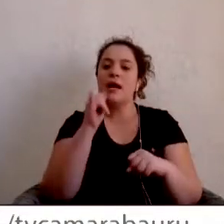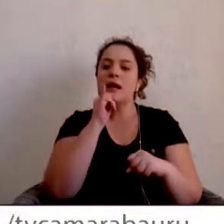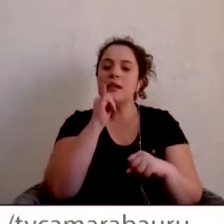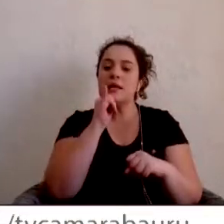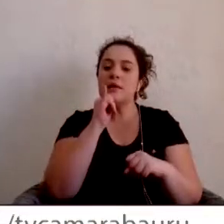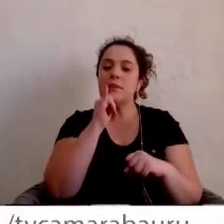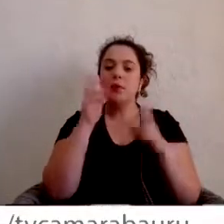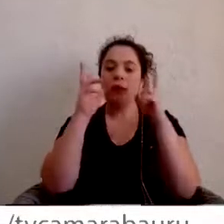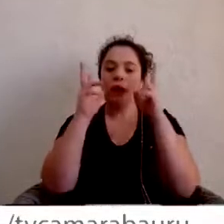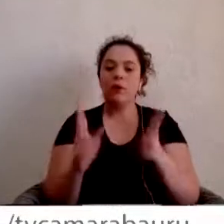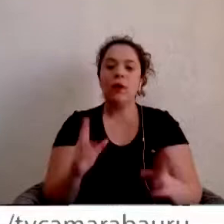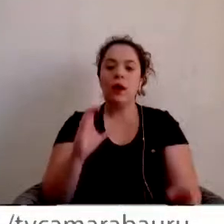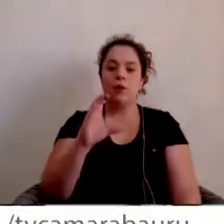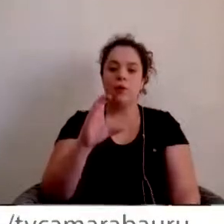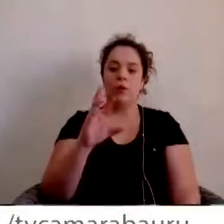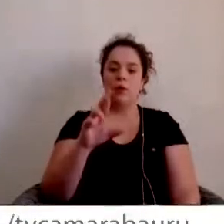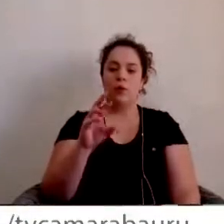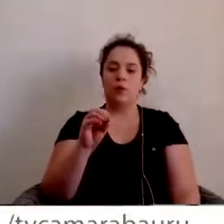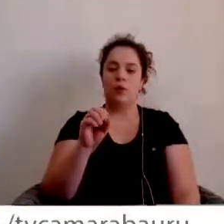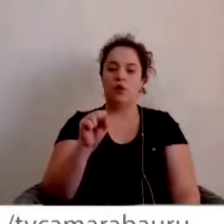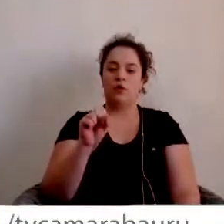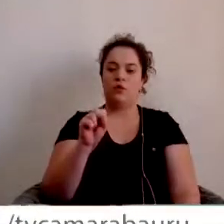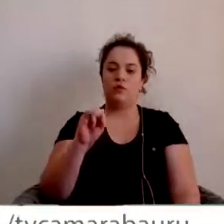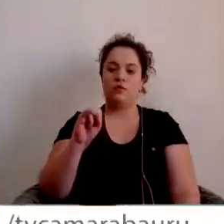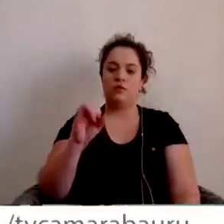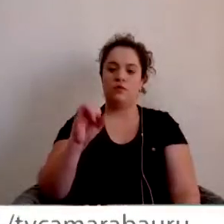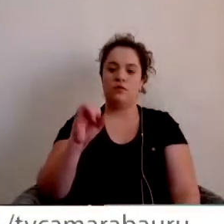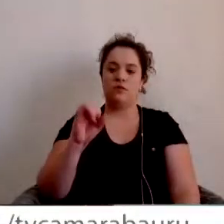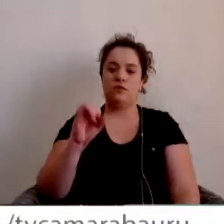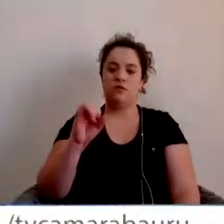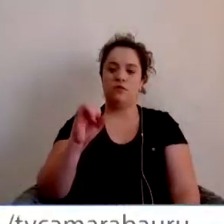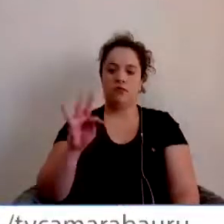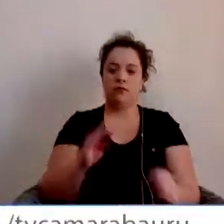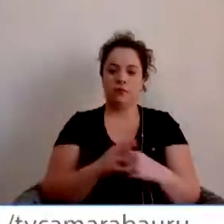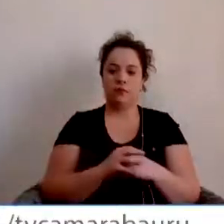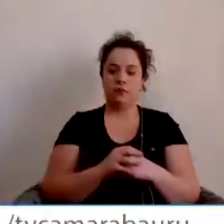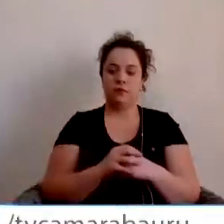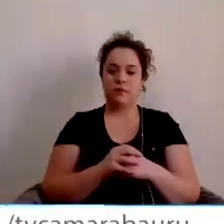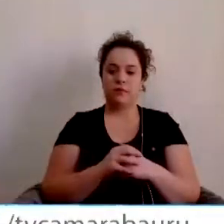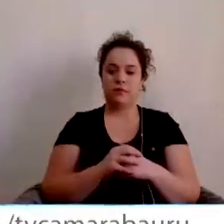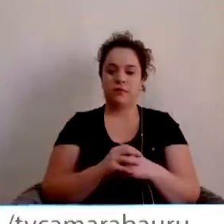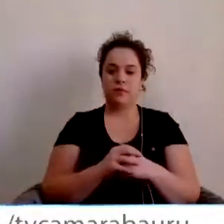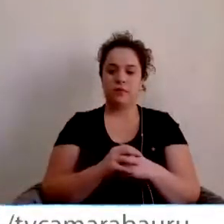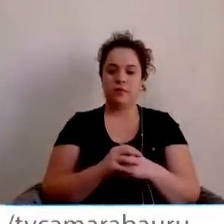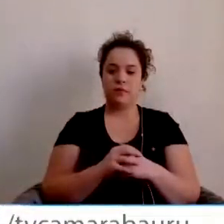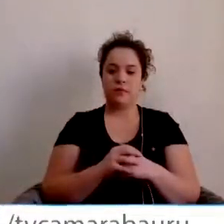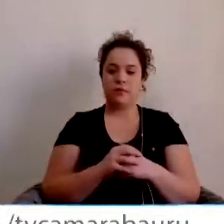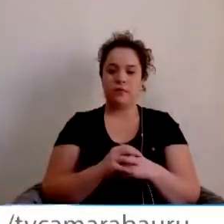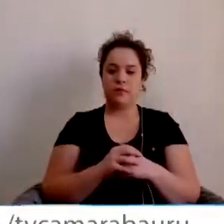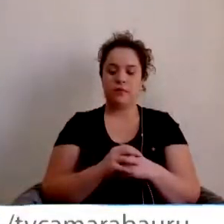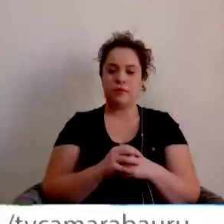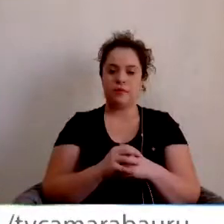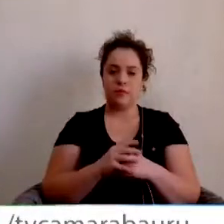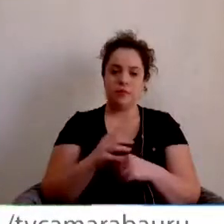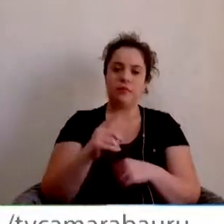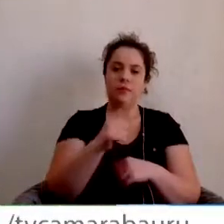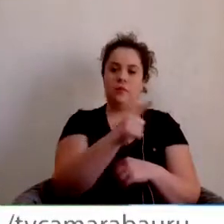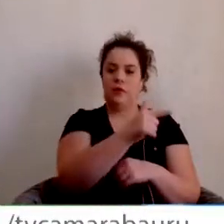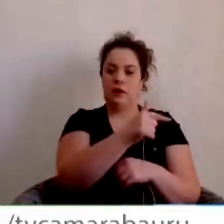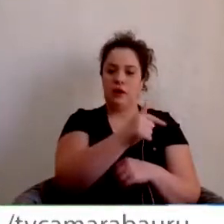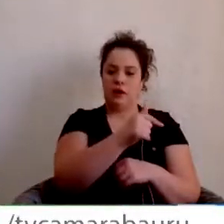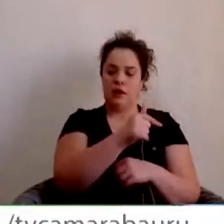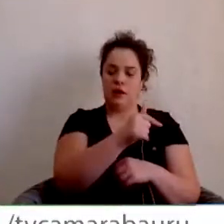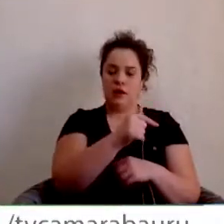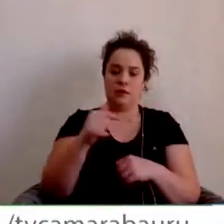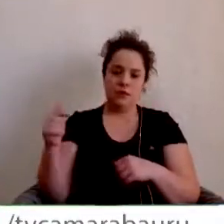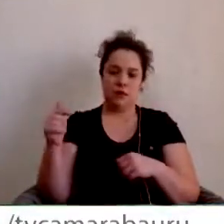Câmara. Na semana em que comércio e prestação de serviços retomam suas atividades em Bauru, as academias e os